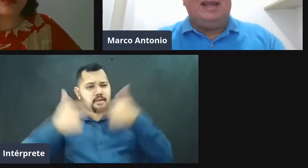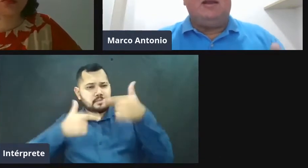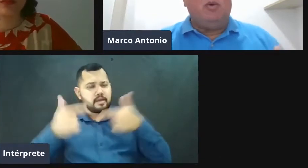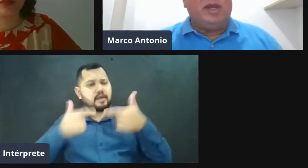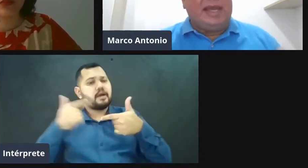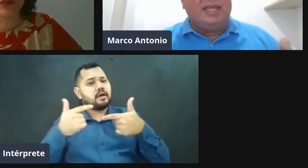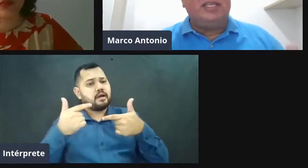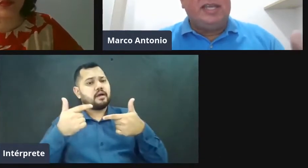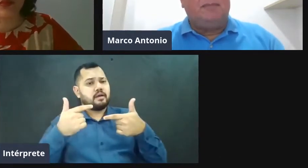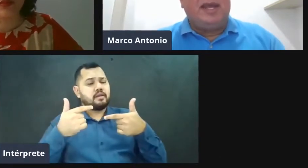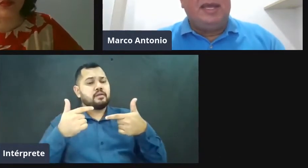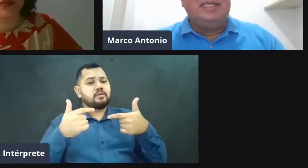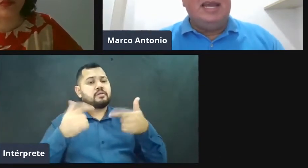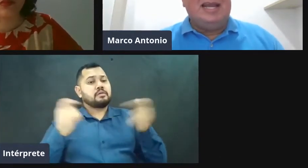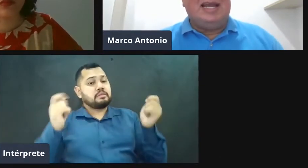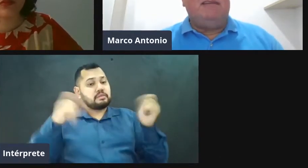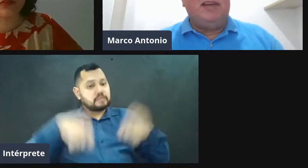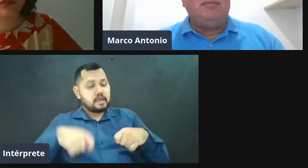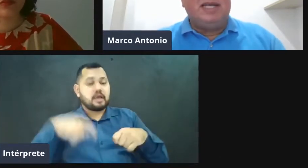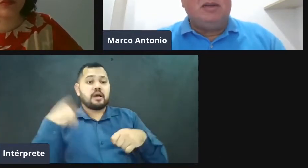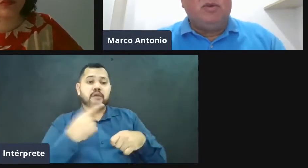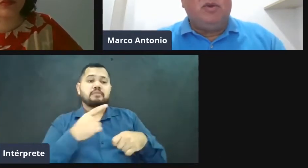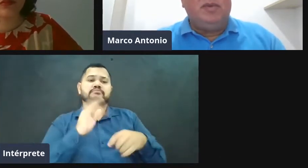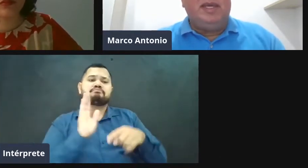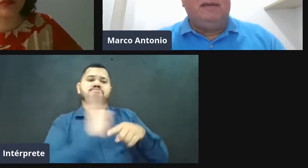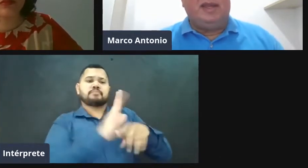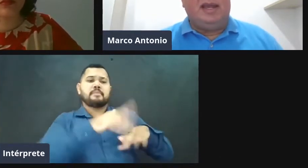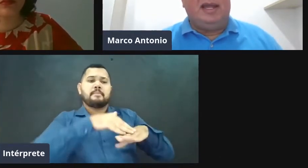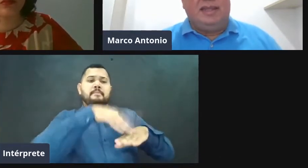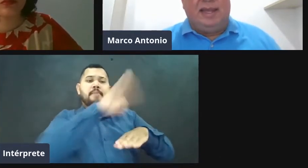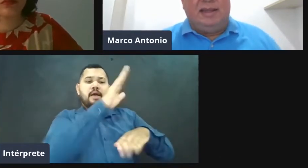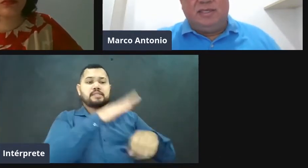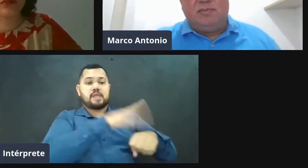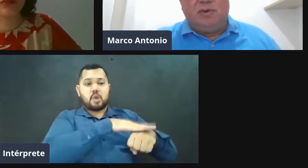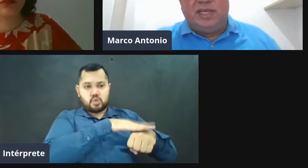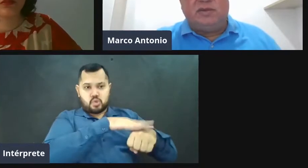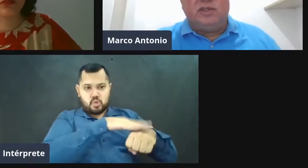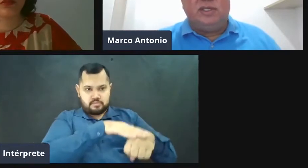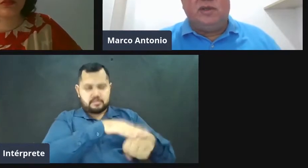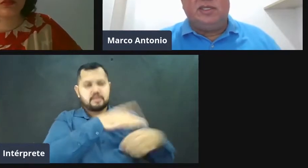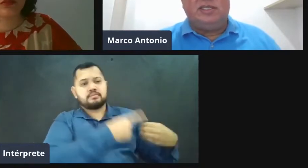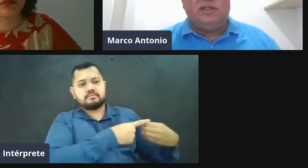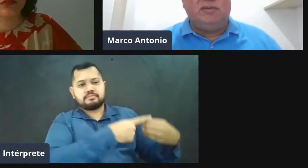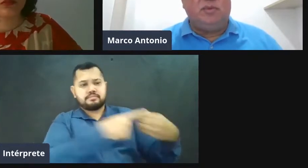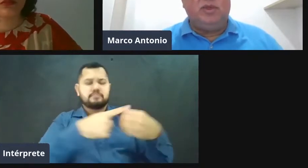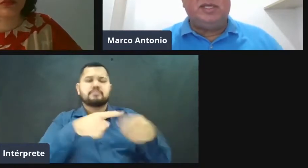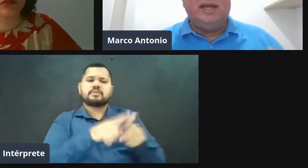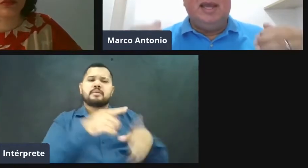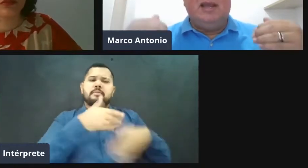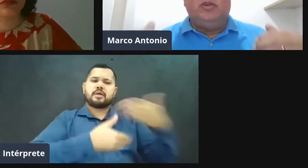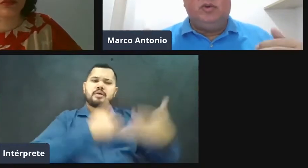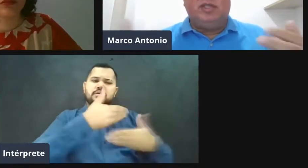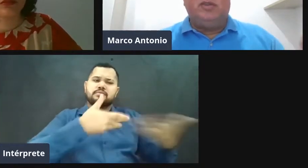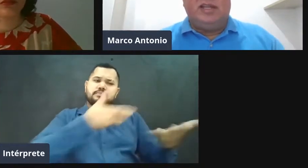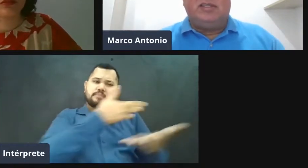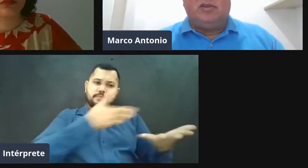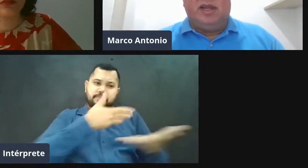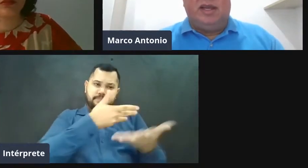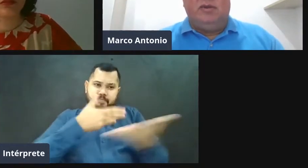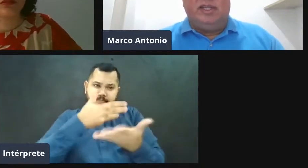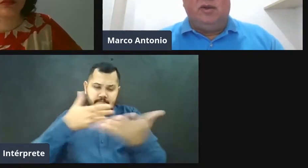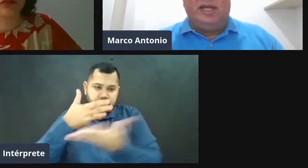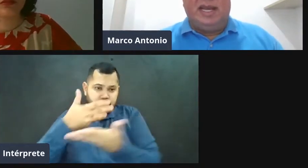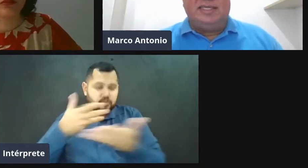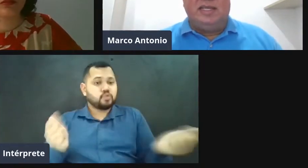podendo ter o que a gente quer para eles, cada vez mais autonomia, até nesse processo de interiorização, a gente busca, junto às